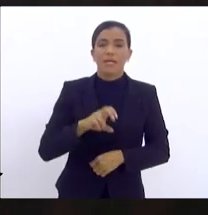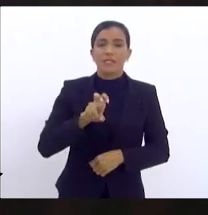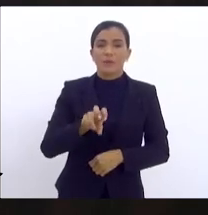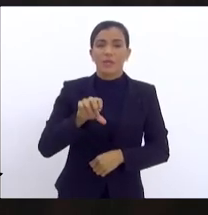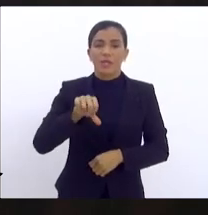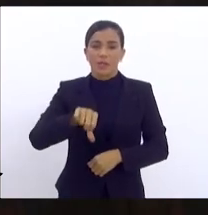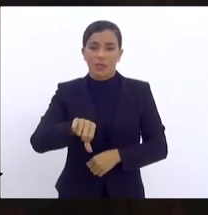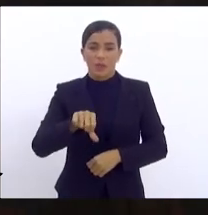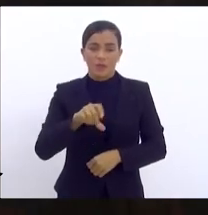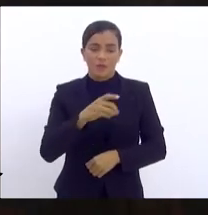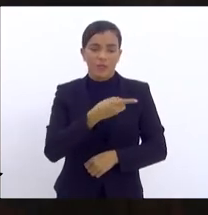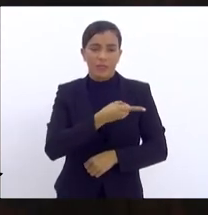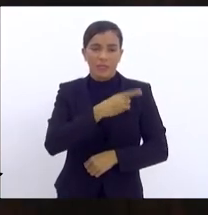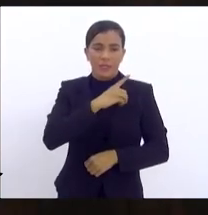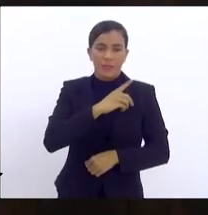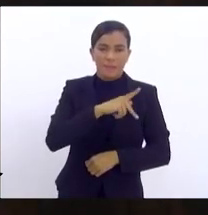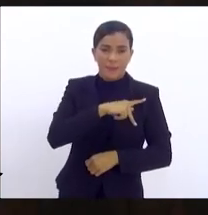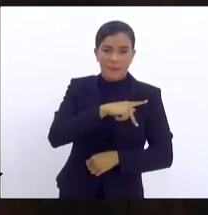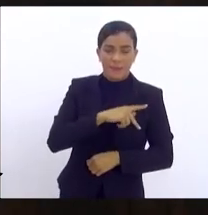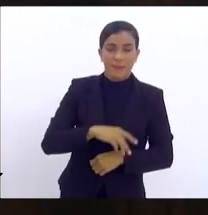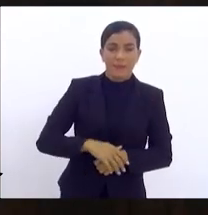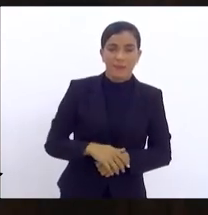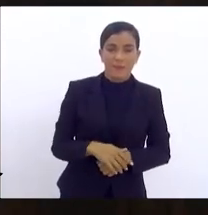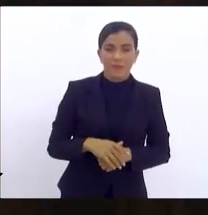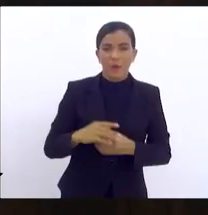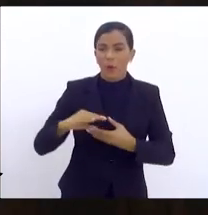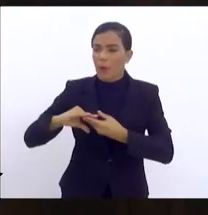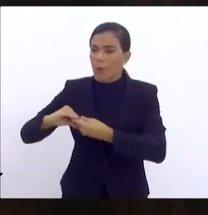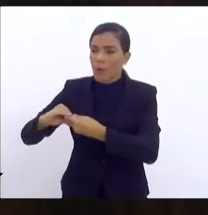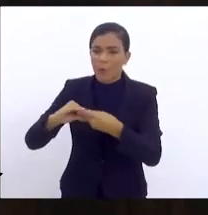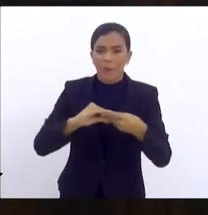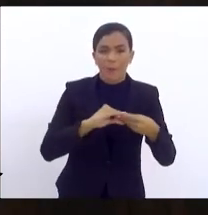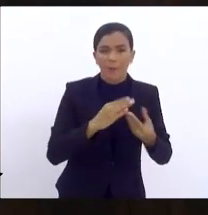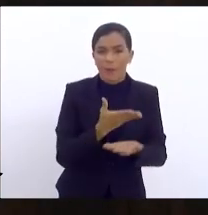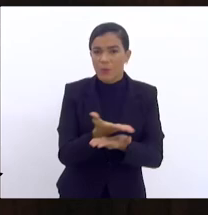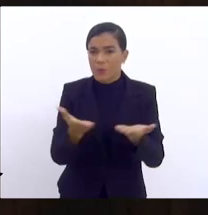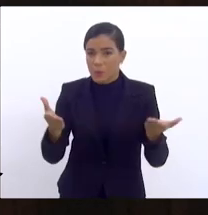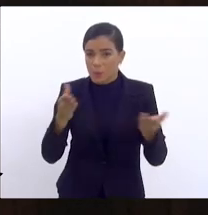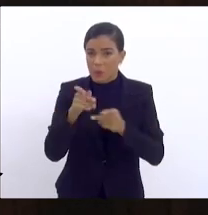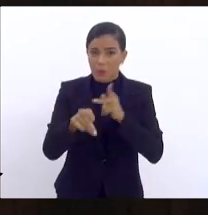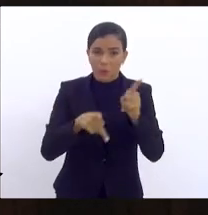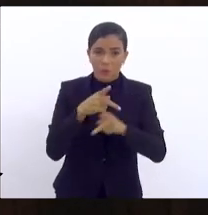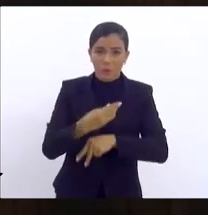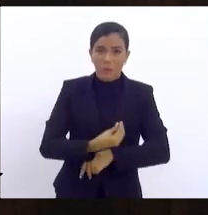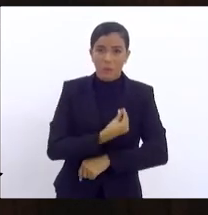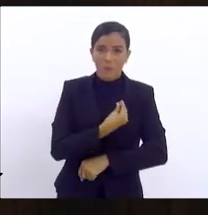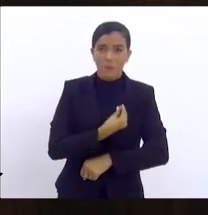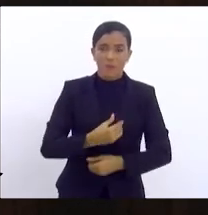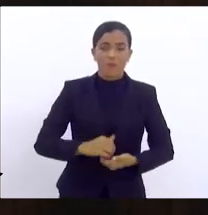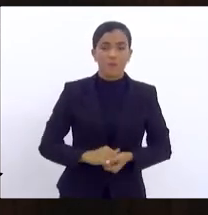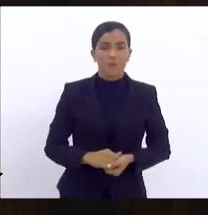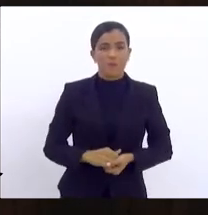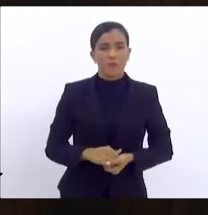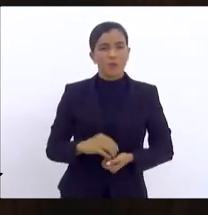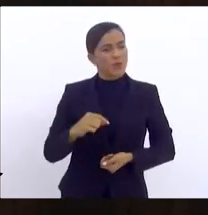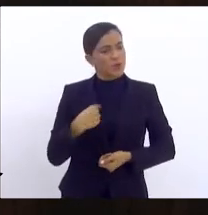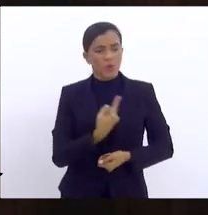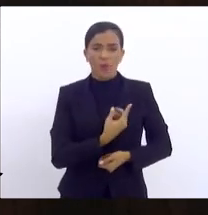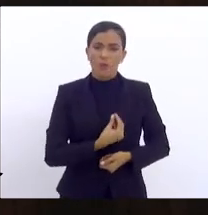59 DP é através dos quais o comprimento todo o público presente estamos aqui